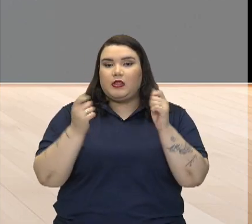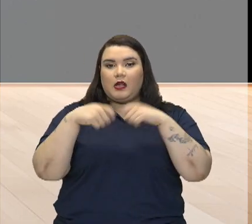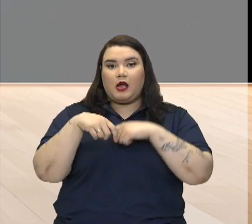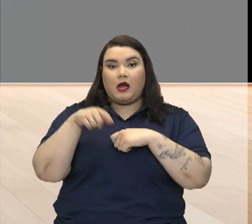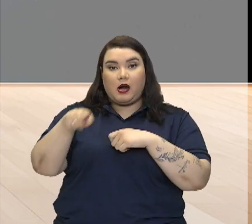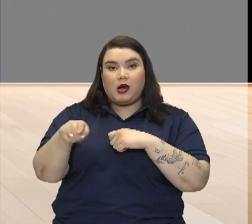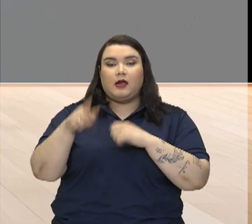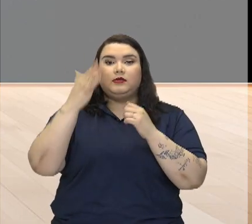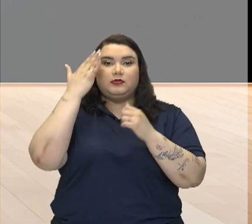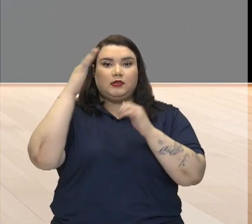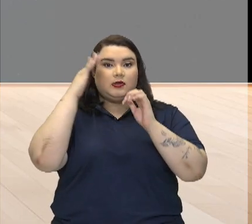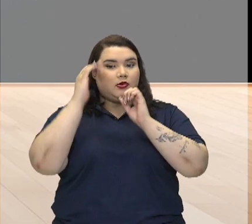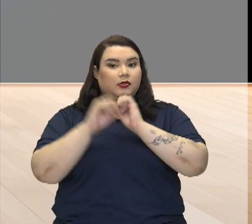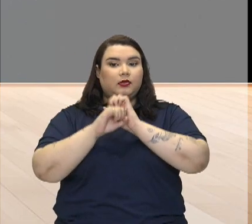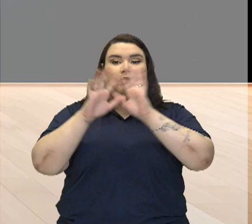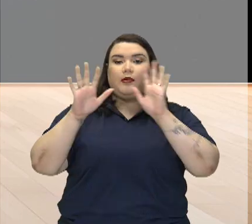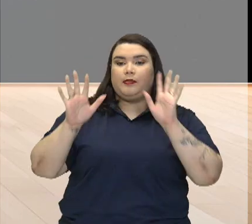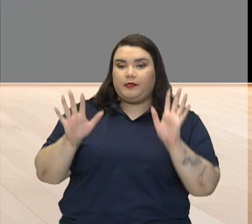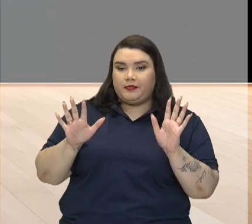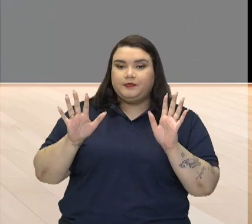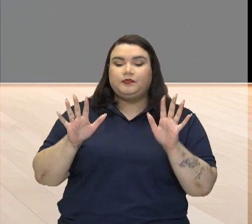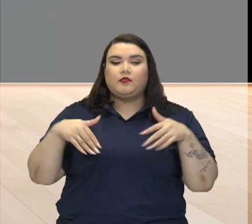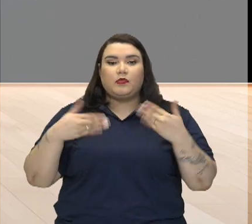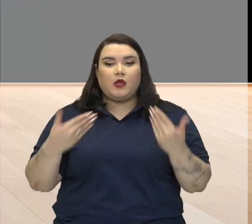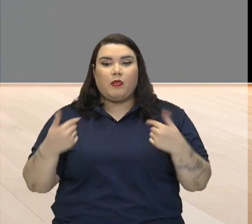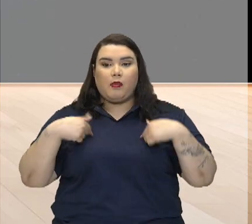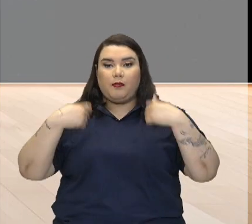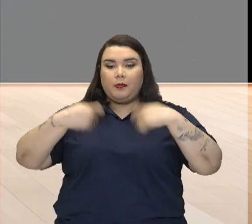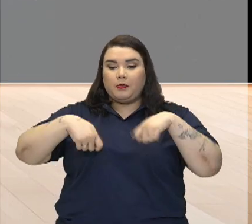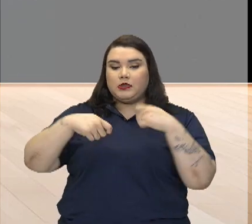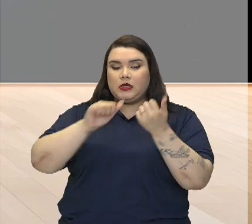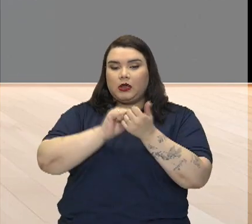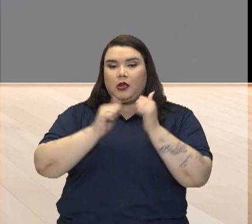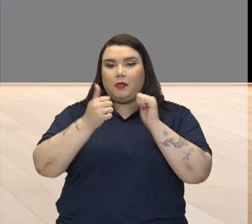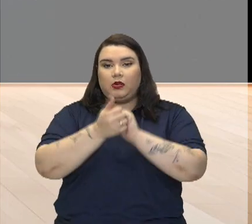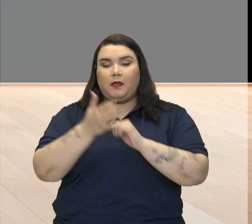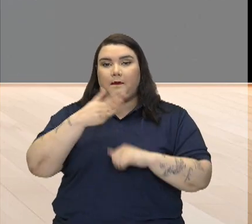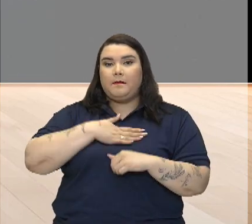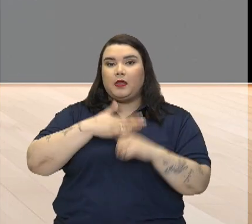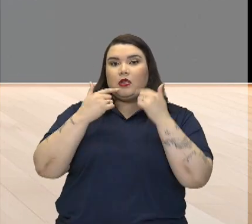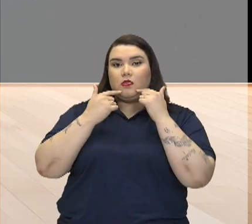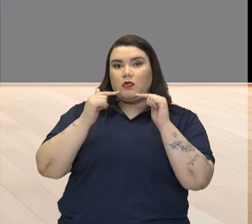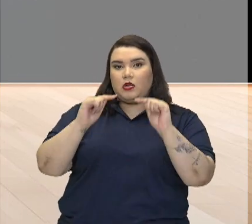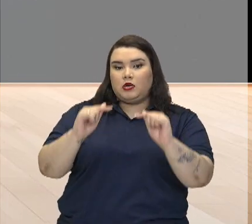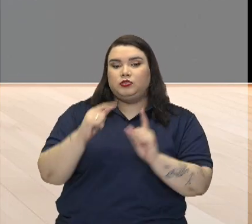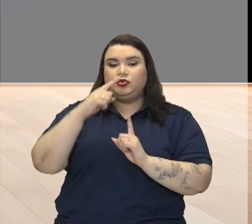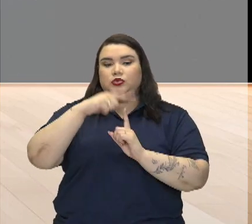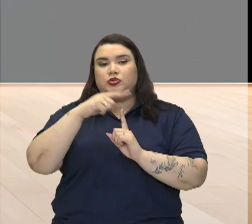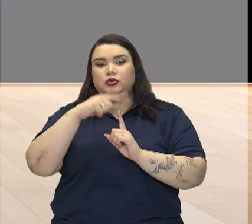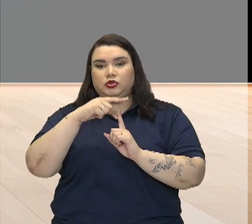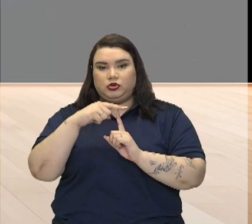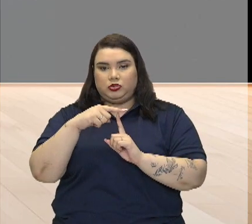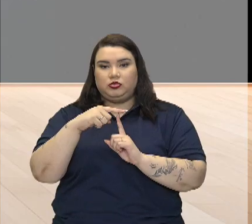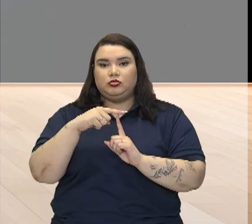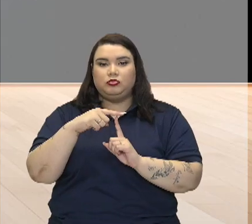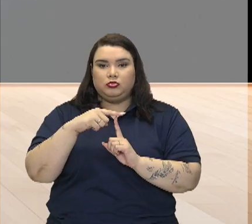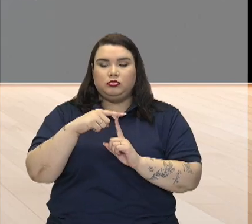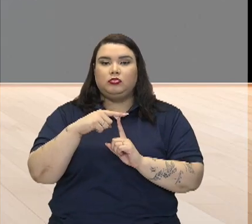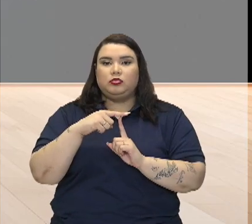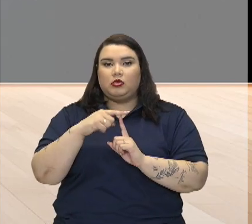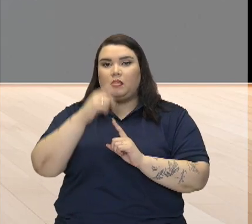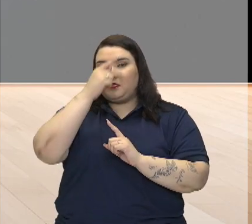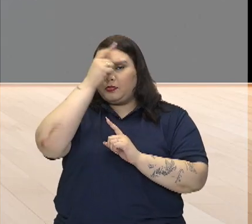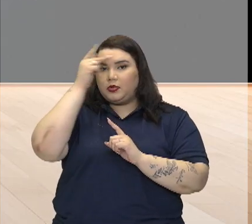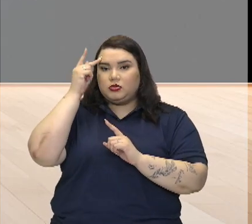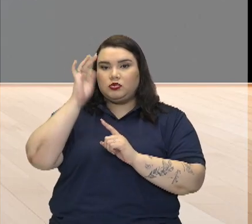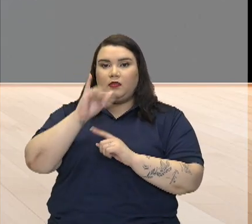ela entenda. Então, eu tenho que adequar a minha linguagem ao tipo de interlocutor